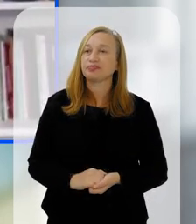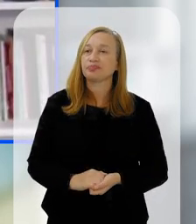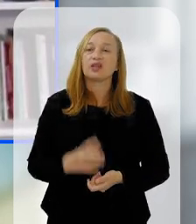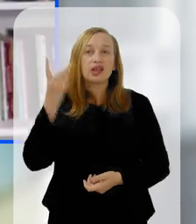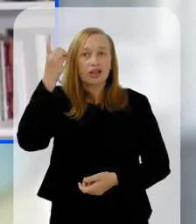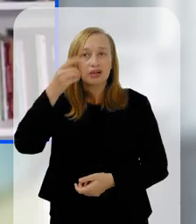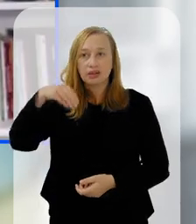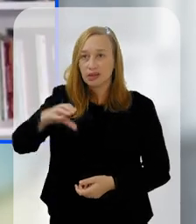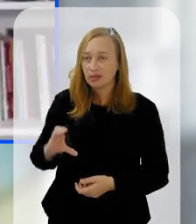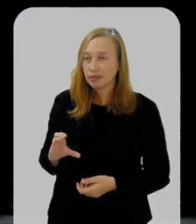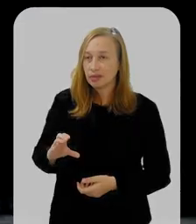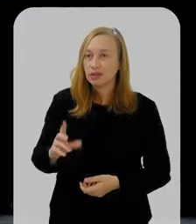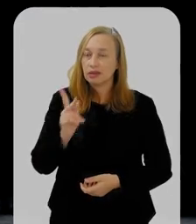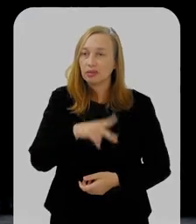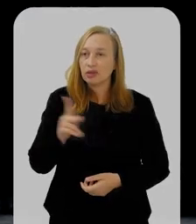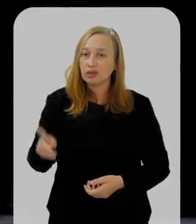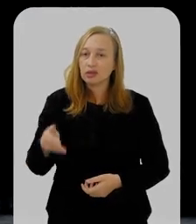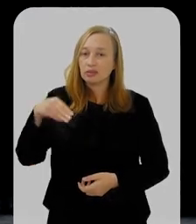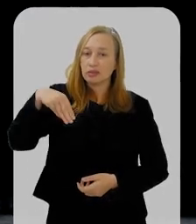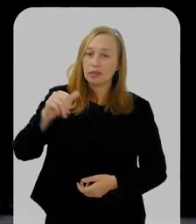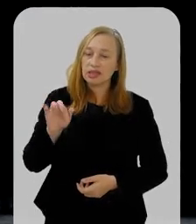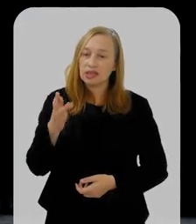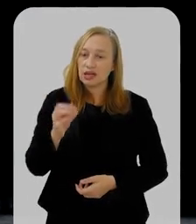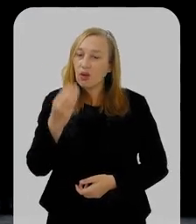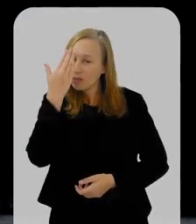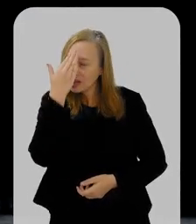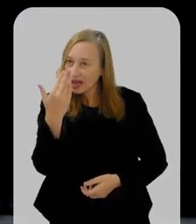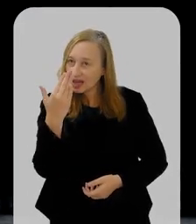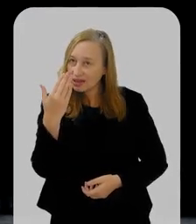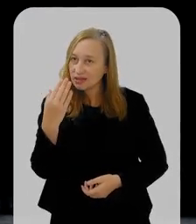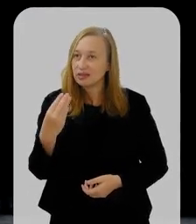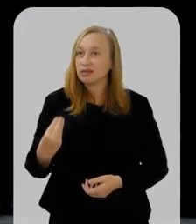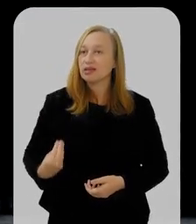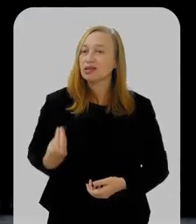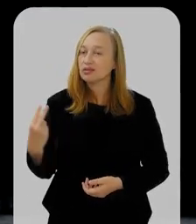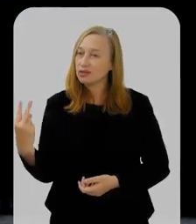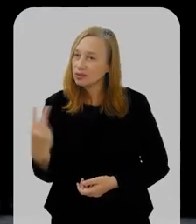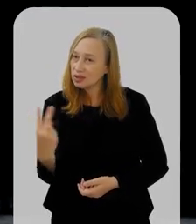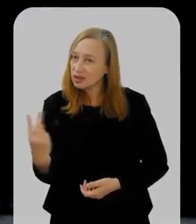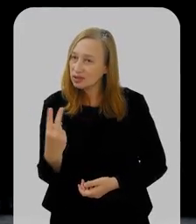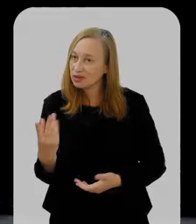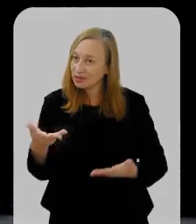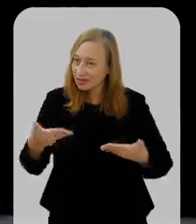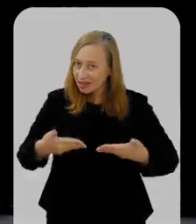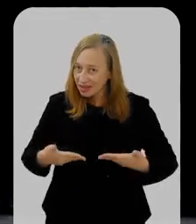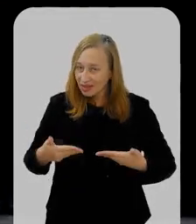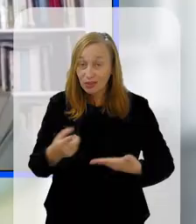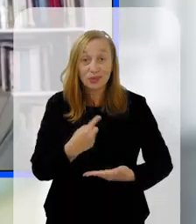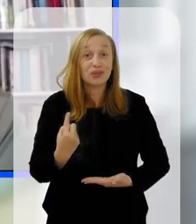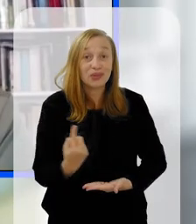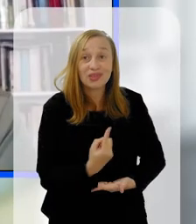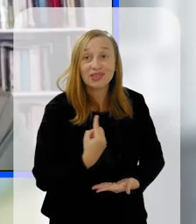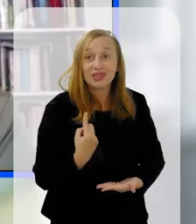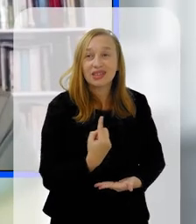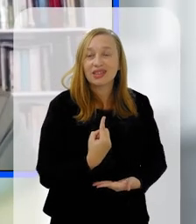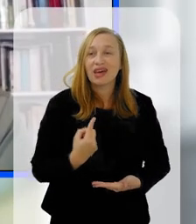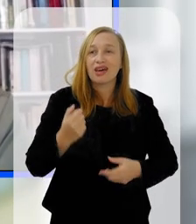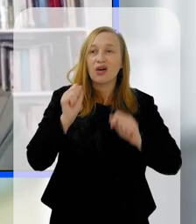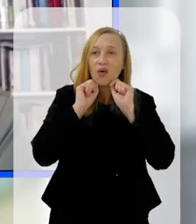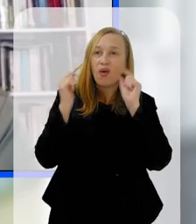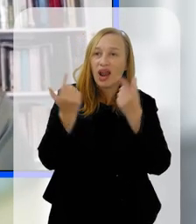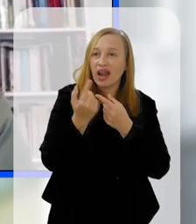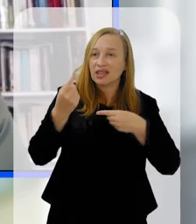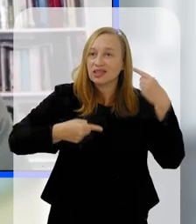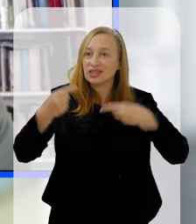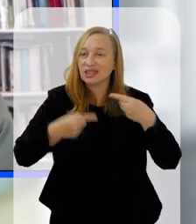grande. Perfeito. Deputado Carlos Mink, professor Marcelo Dutra, muito obrigado pela participação de vocês